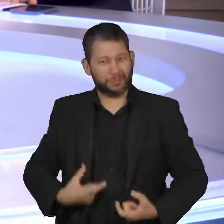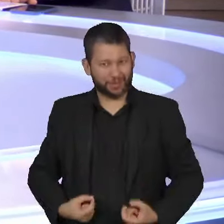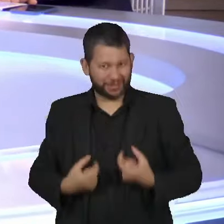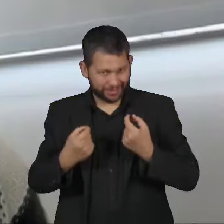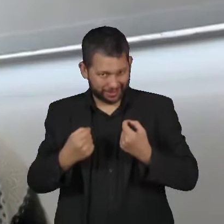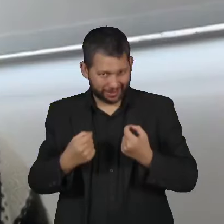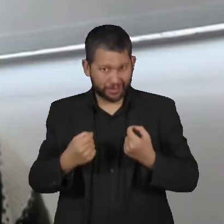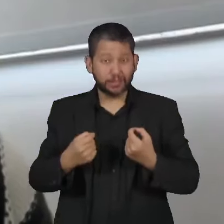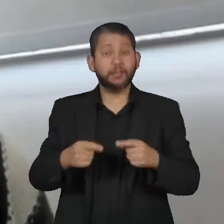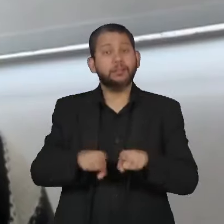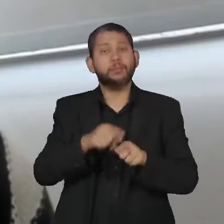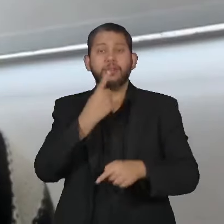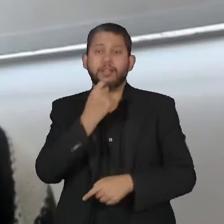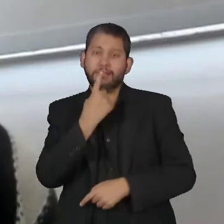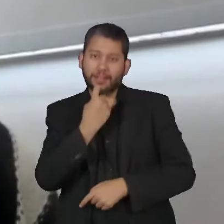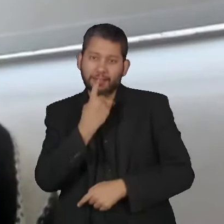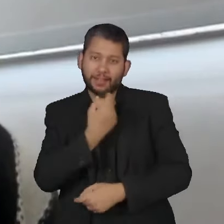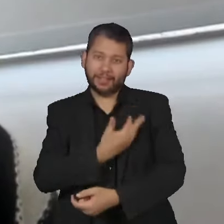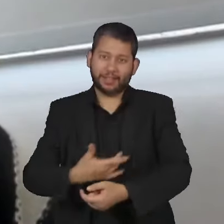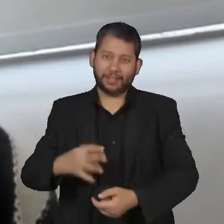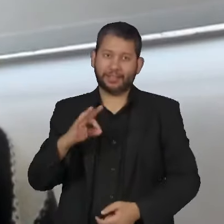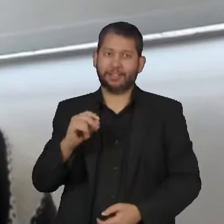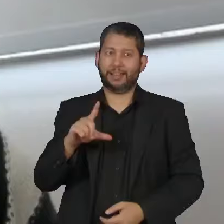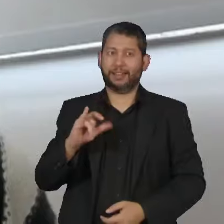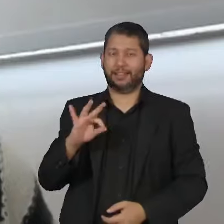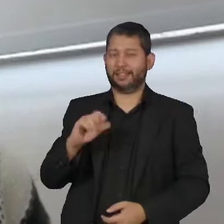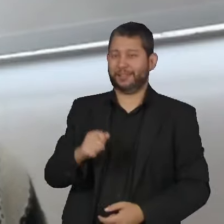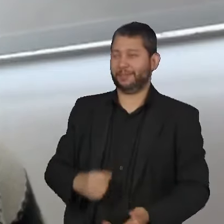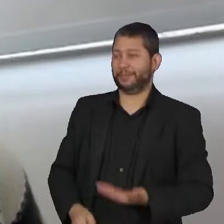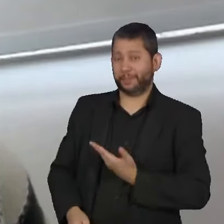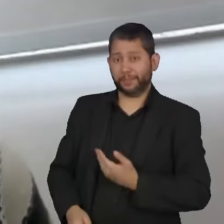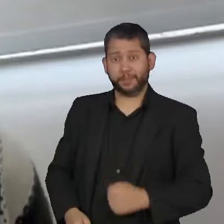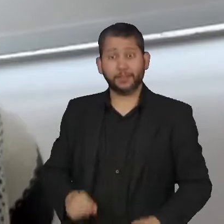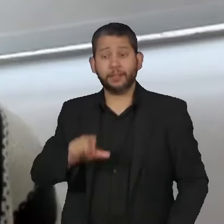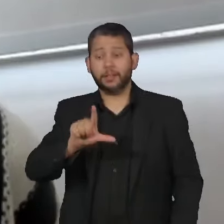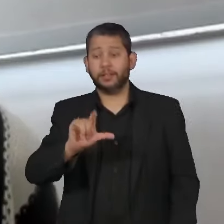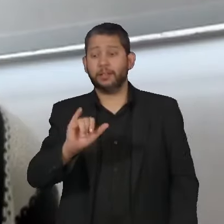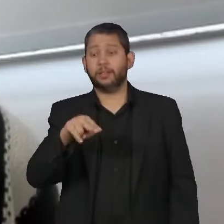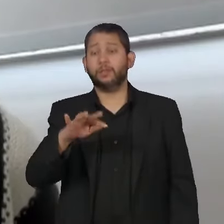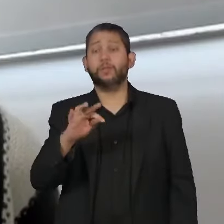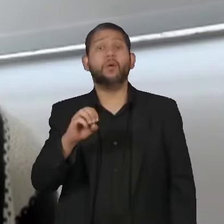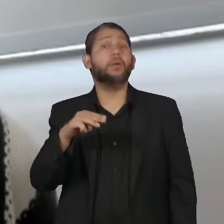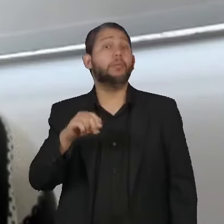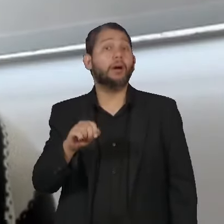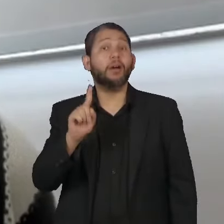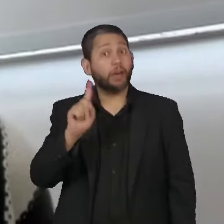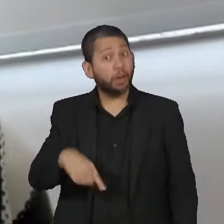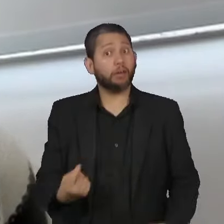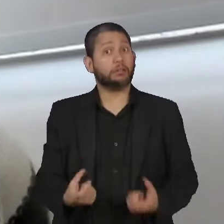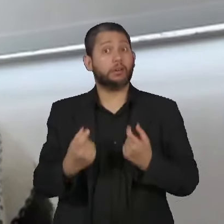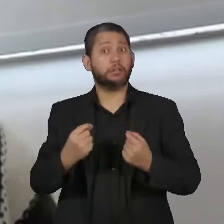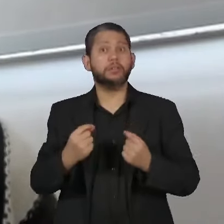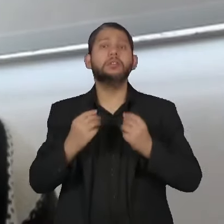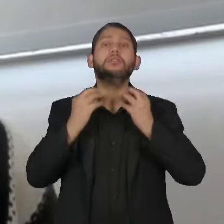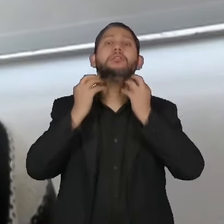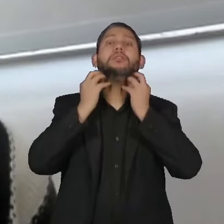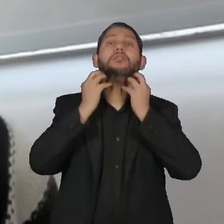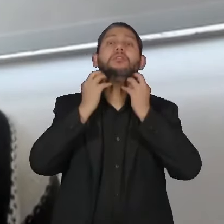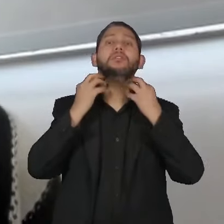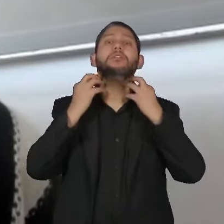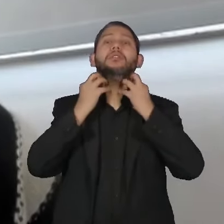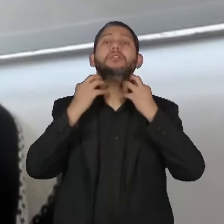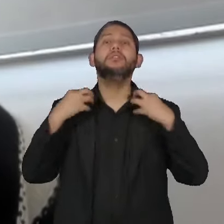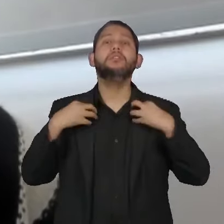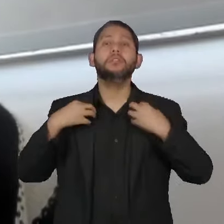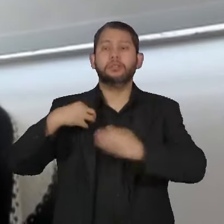Silveira. O linfoma é um câncer, né? E é um câncer das nossas ínguas. São aquelas glândulazinhas que a gente